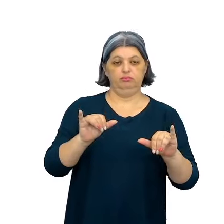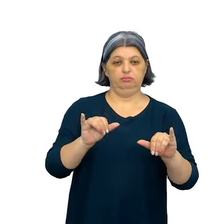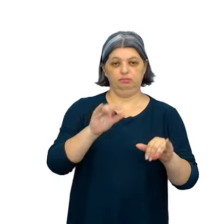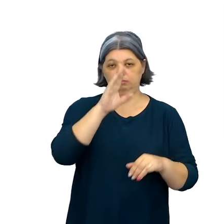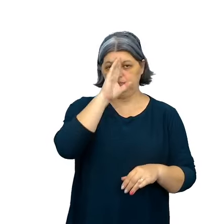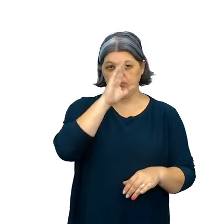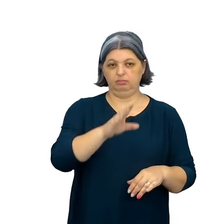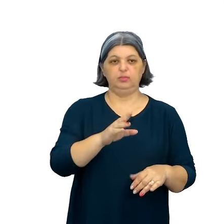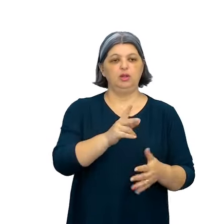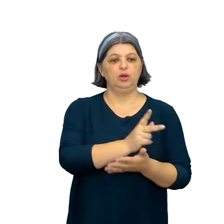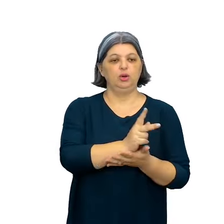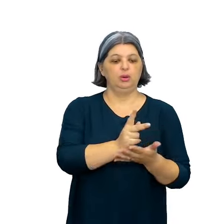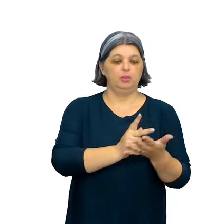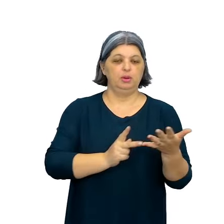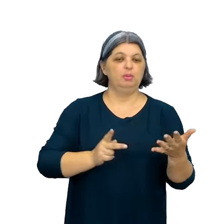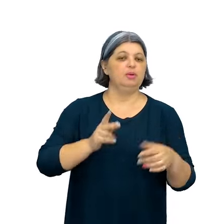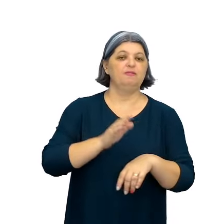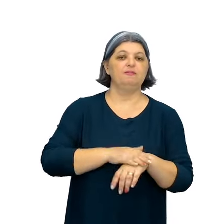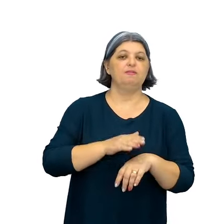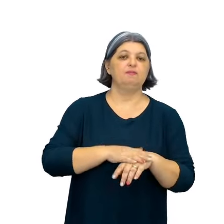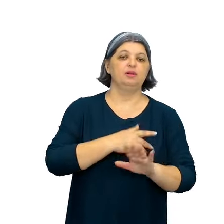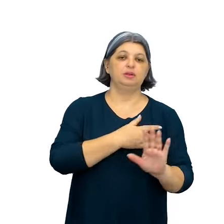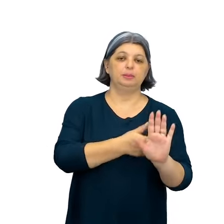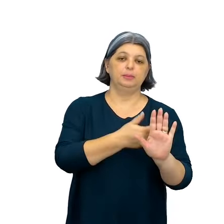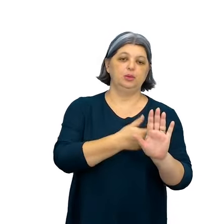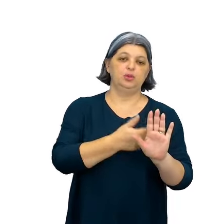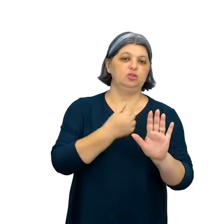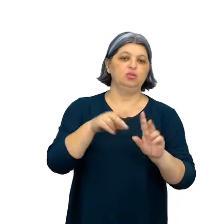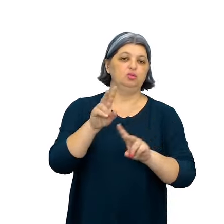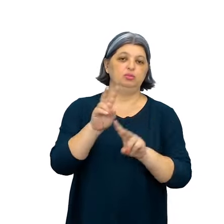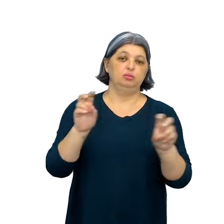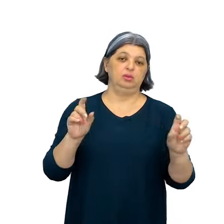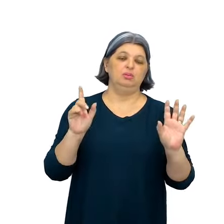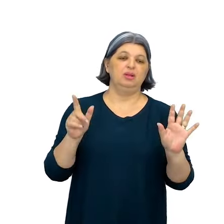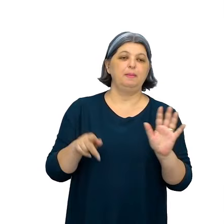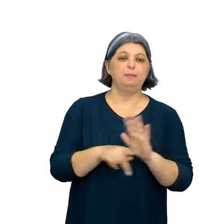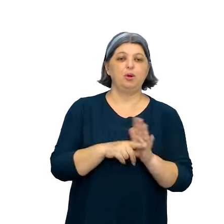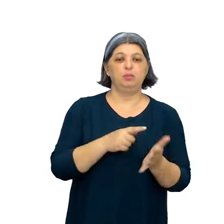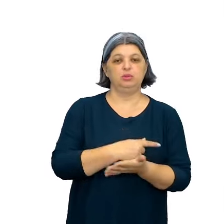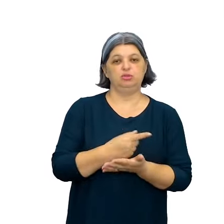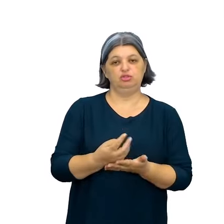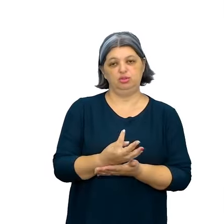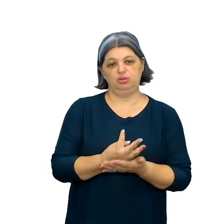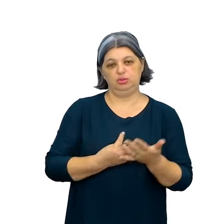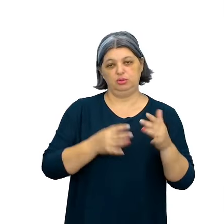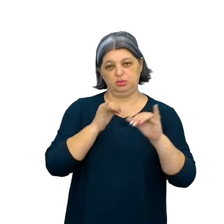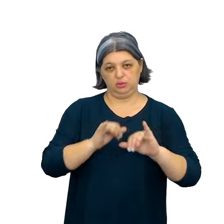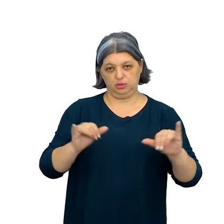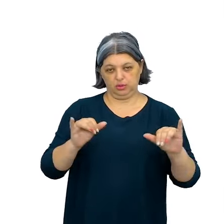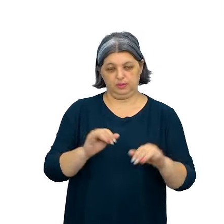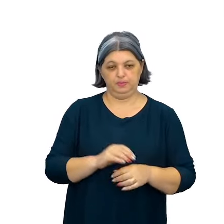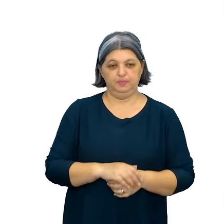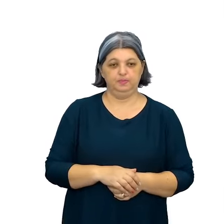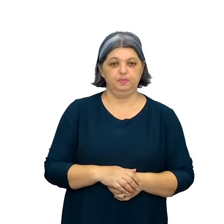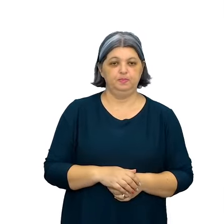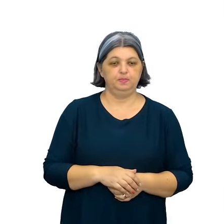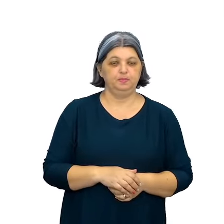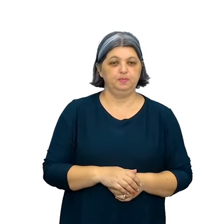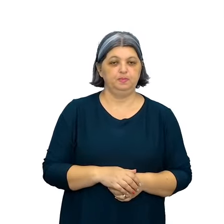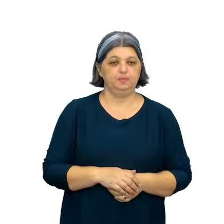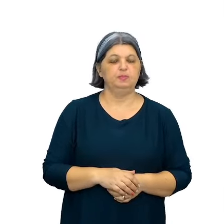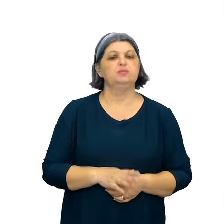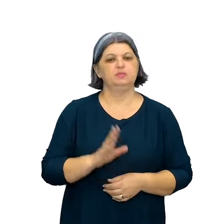o poema, ele faz uma paródia, não apenas da temática, mas do gênero textual notícia, tá? E